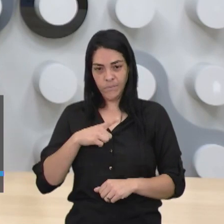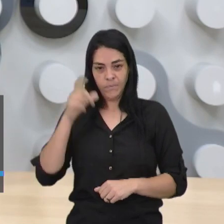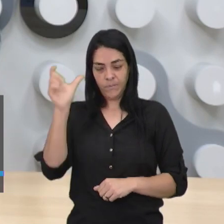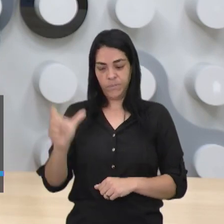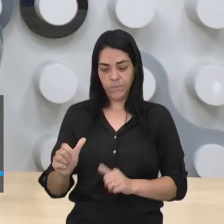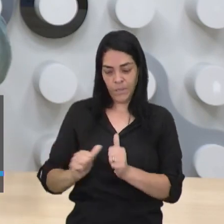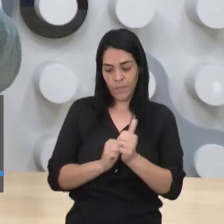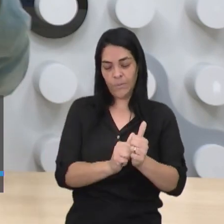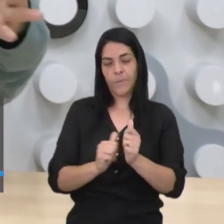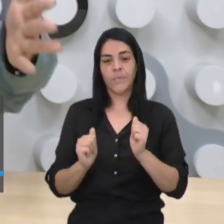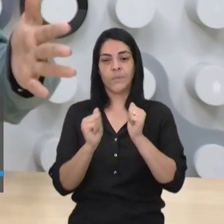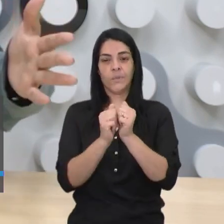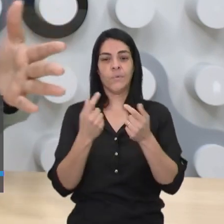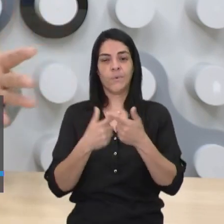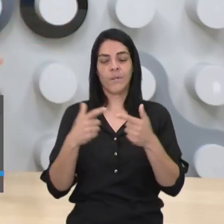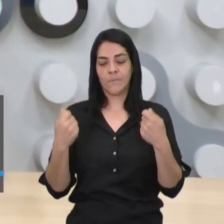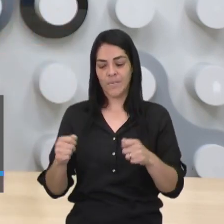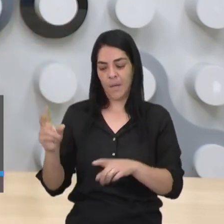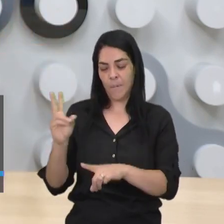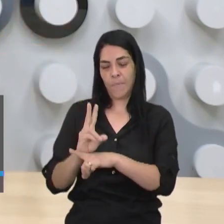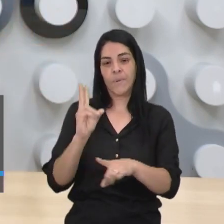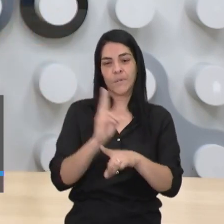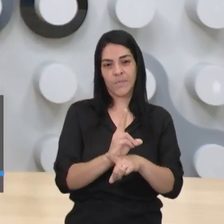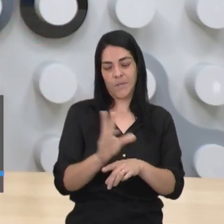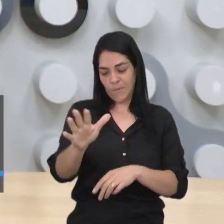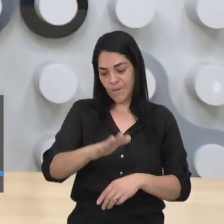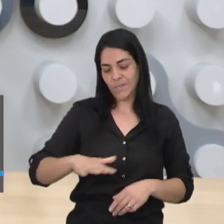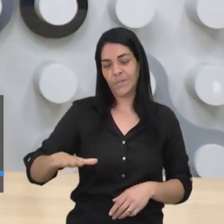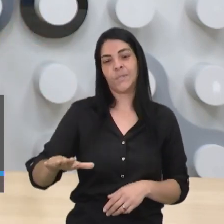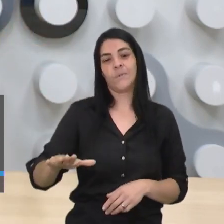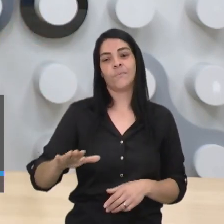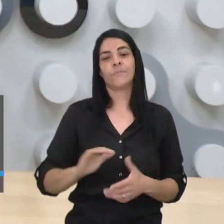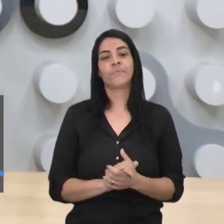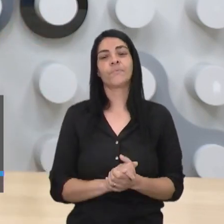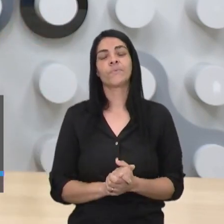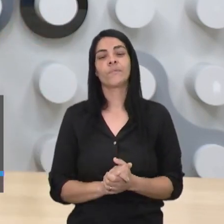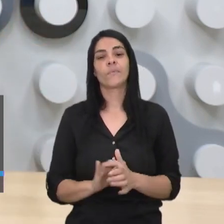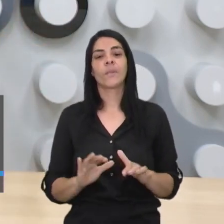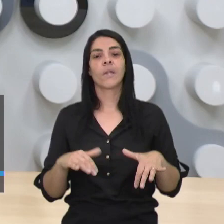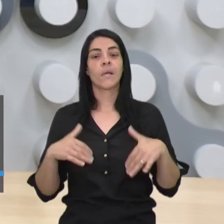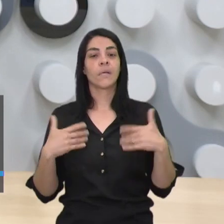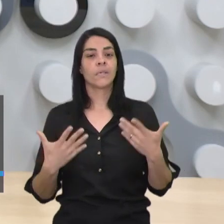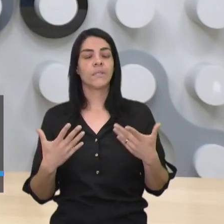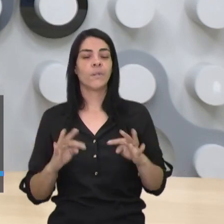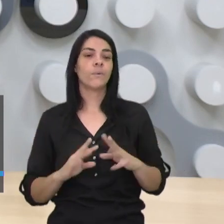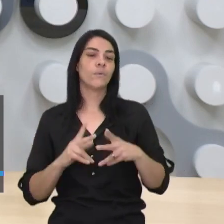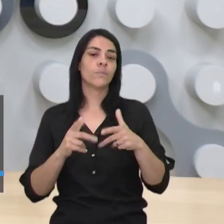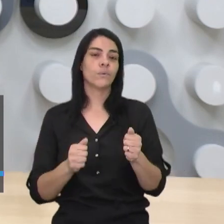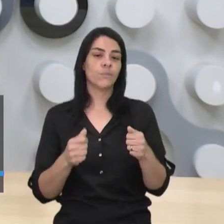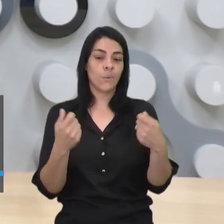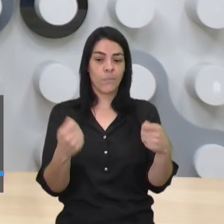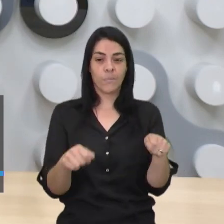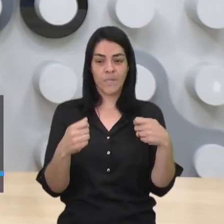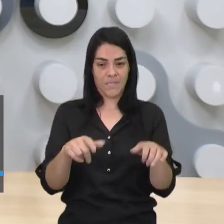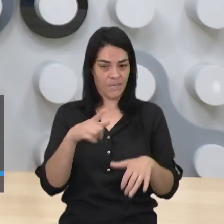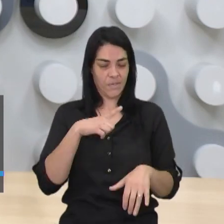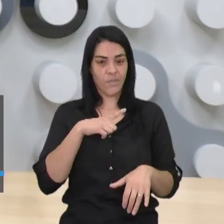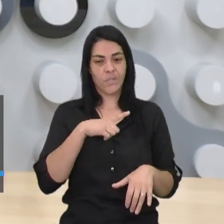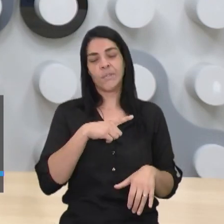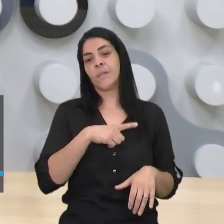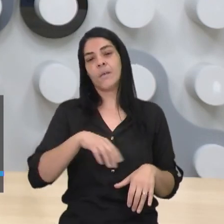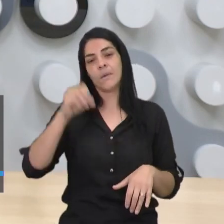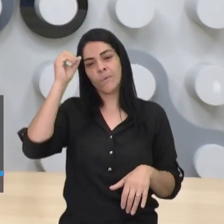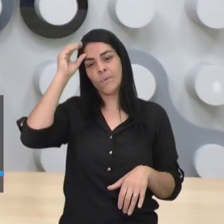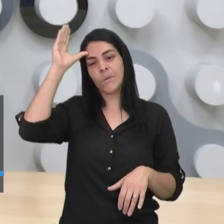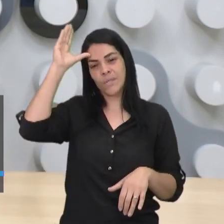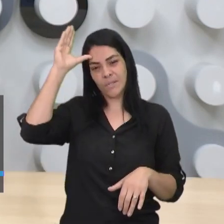Mesmo porque precisa proteger aquela região. Então, tudo isso precisa ter conhecimento. E a